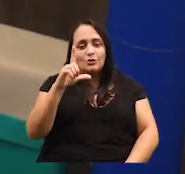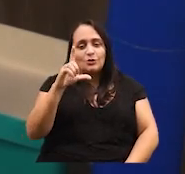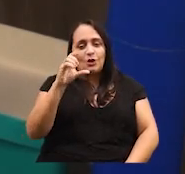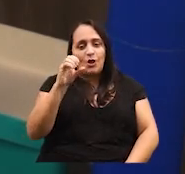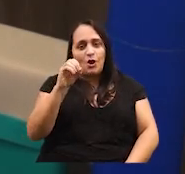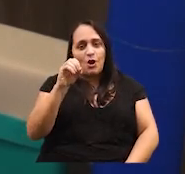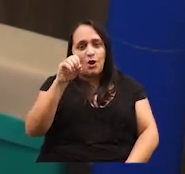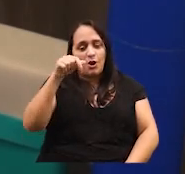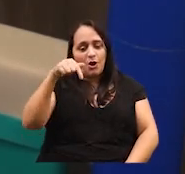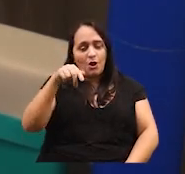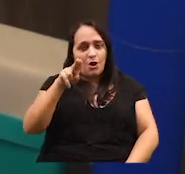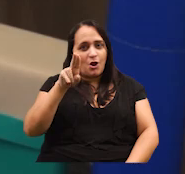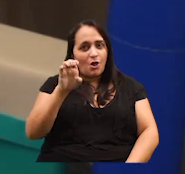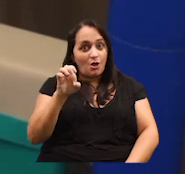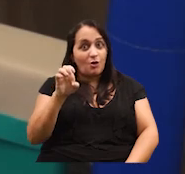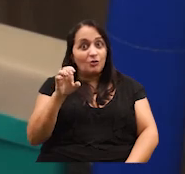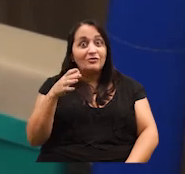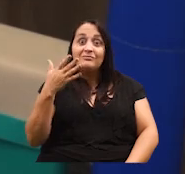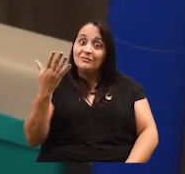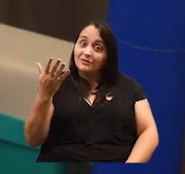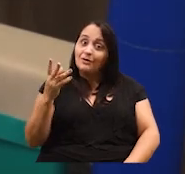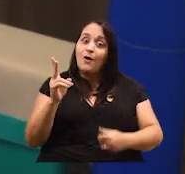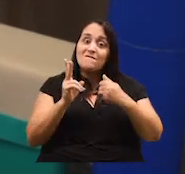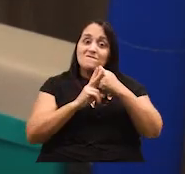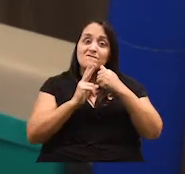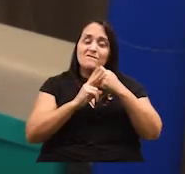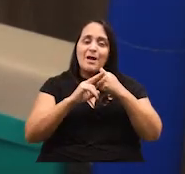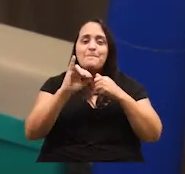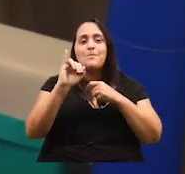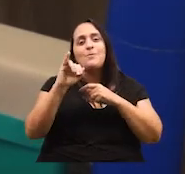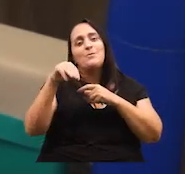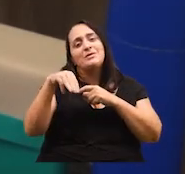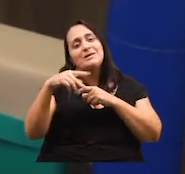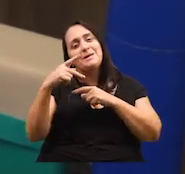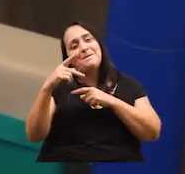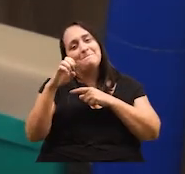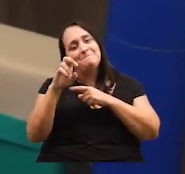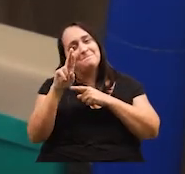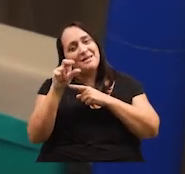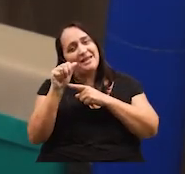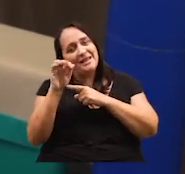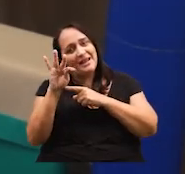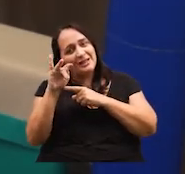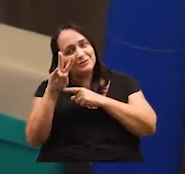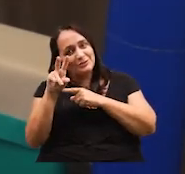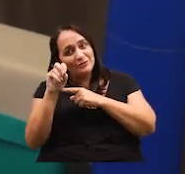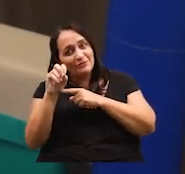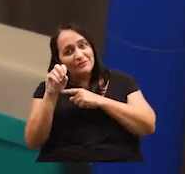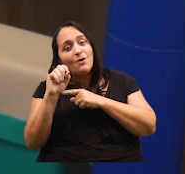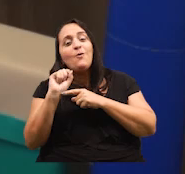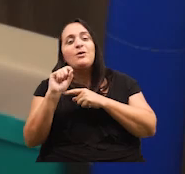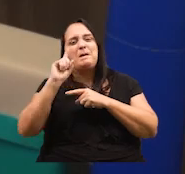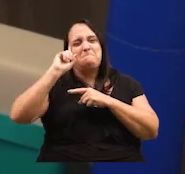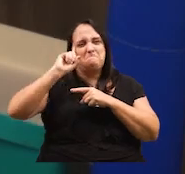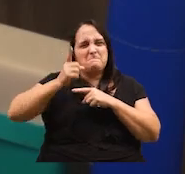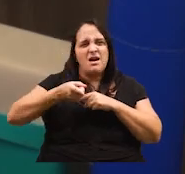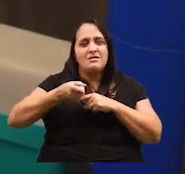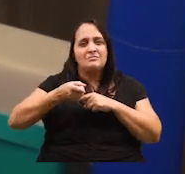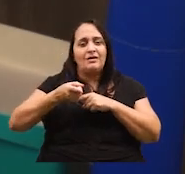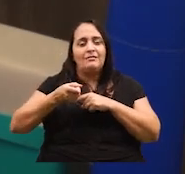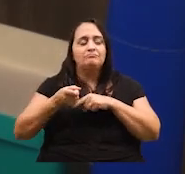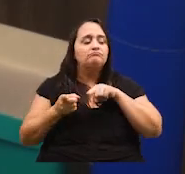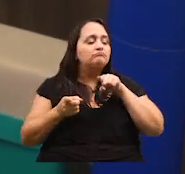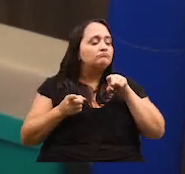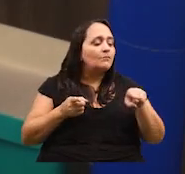outro verbo que está no modo imperativo. Então, está me dizendo o que eu preciso fazer, que é colocar. Então,